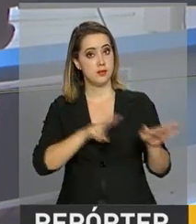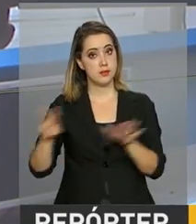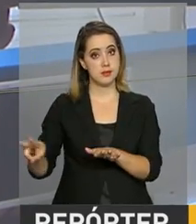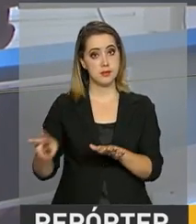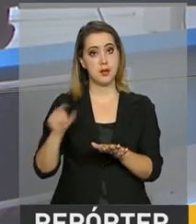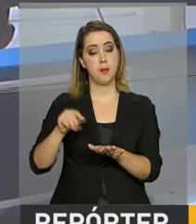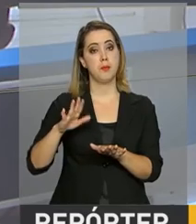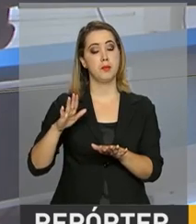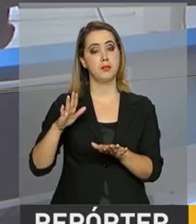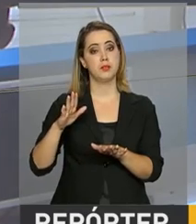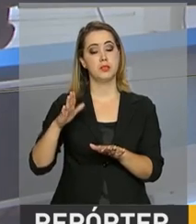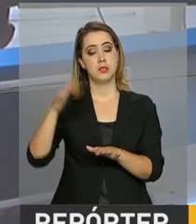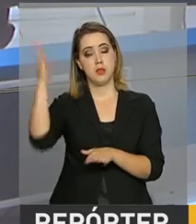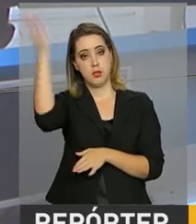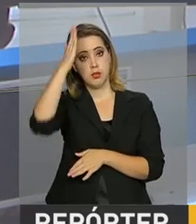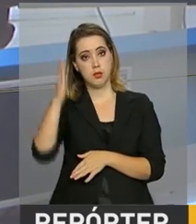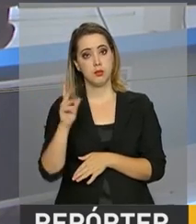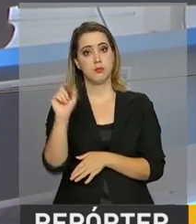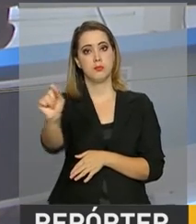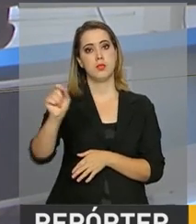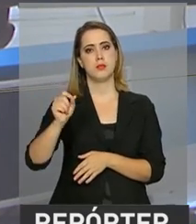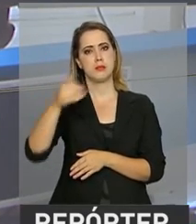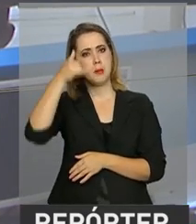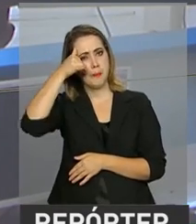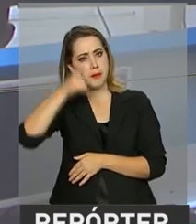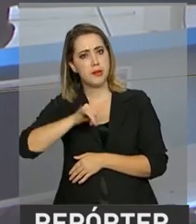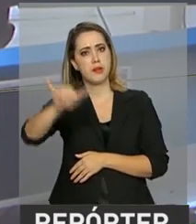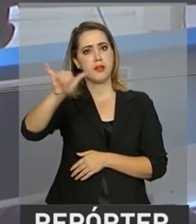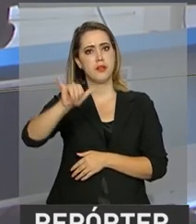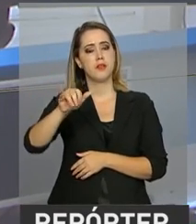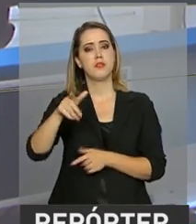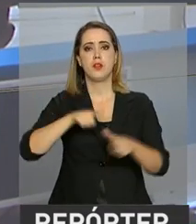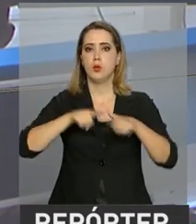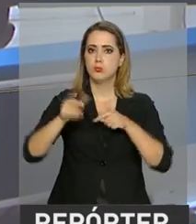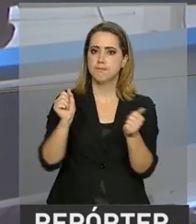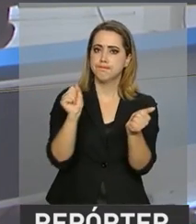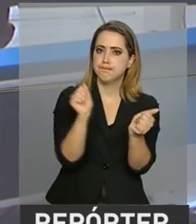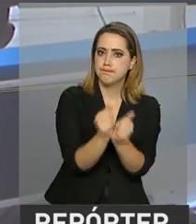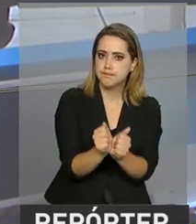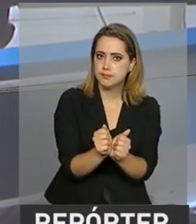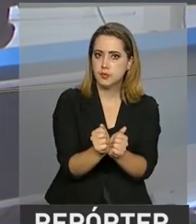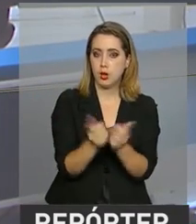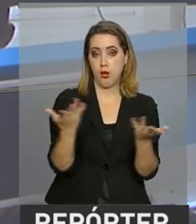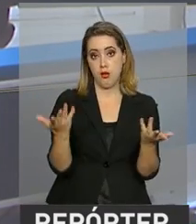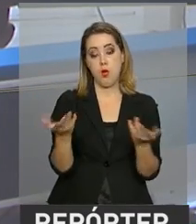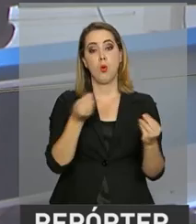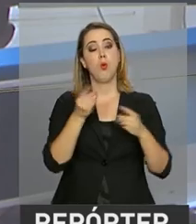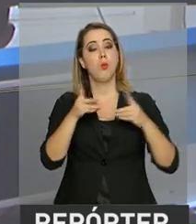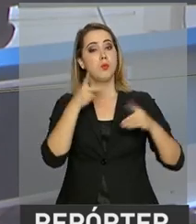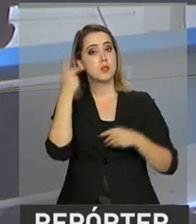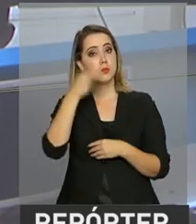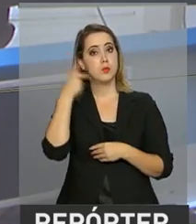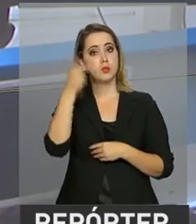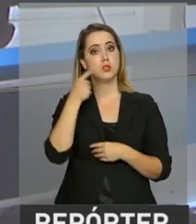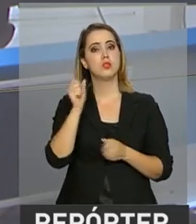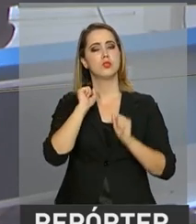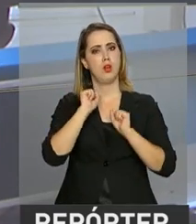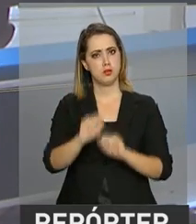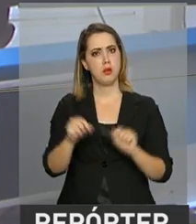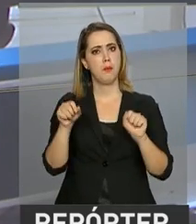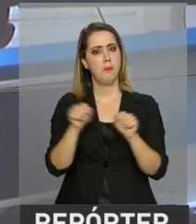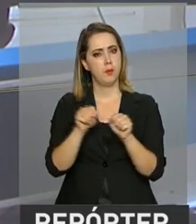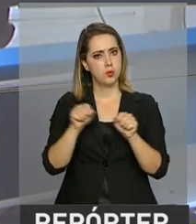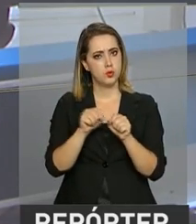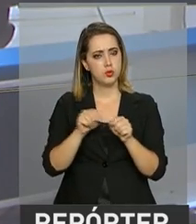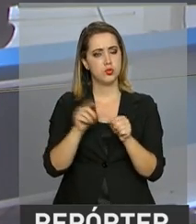de Combate ao Trabalho Escravo e o governo federal discute novas políticas de combate a esse tipo de crime, que pode fazer vítimas não só